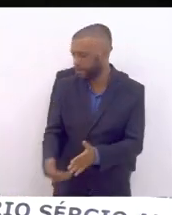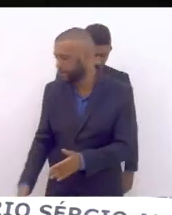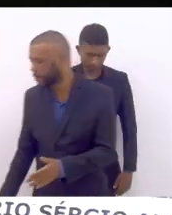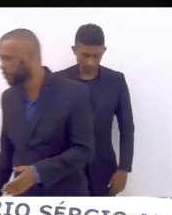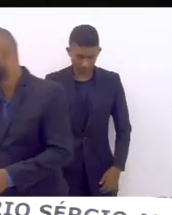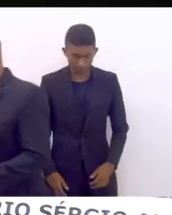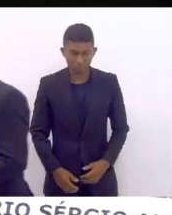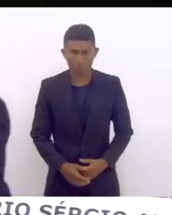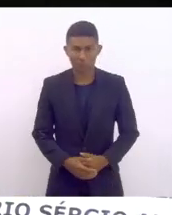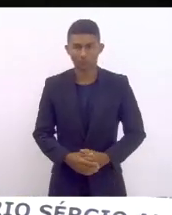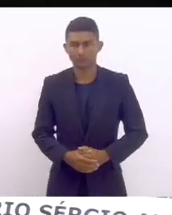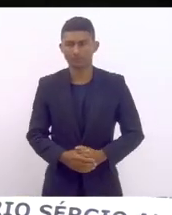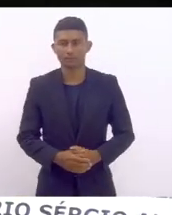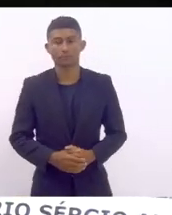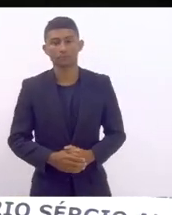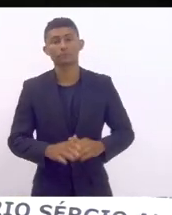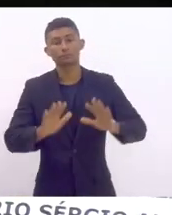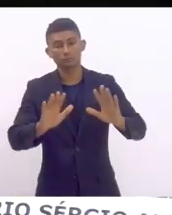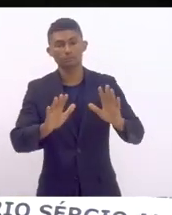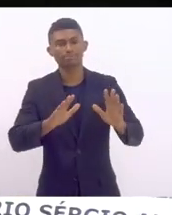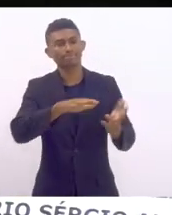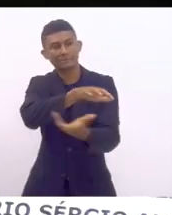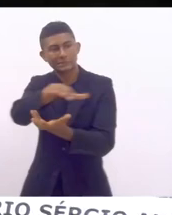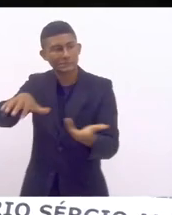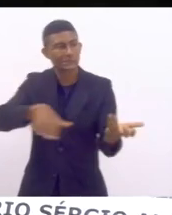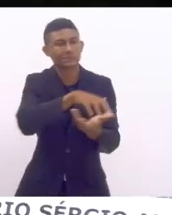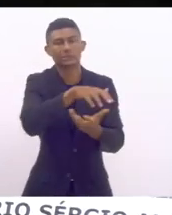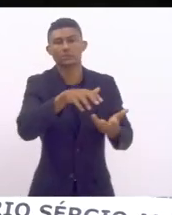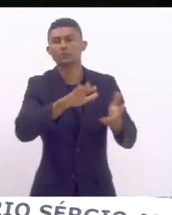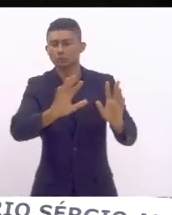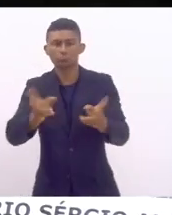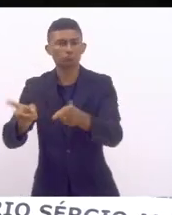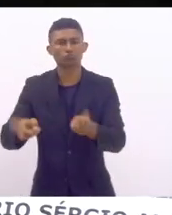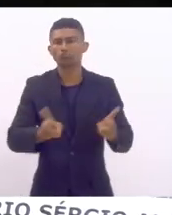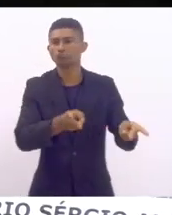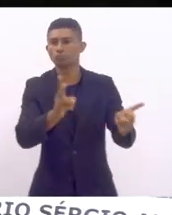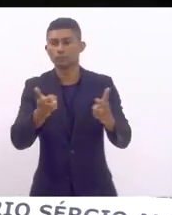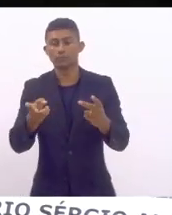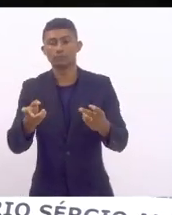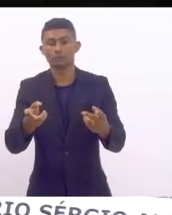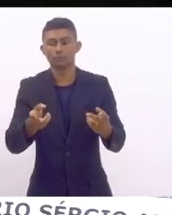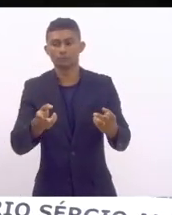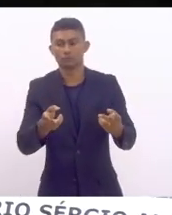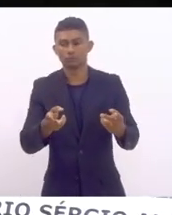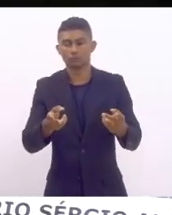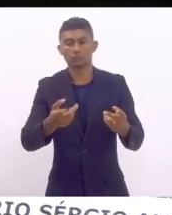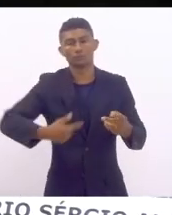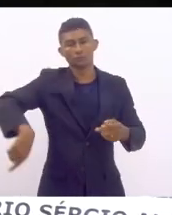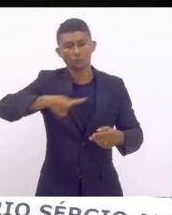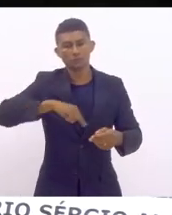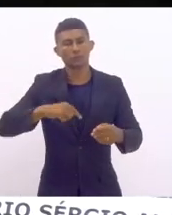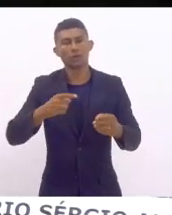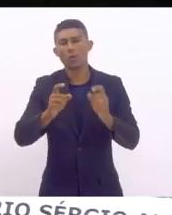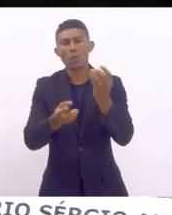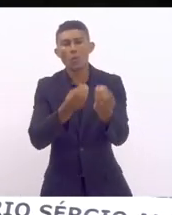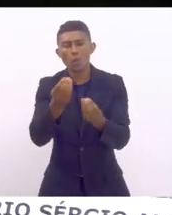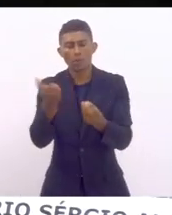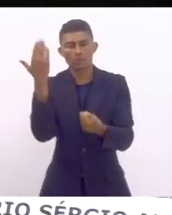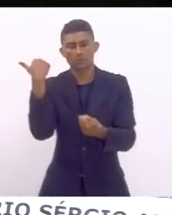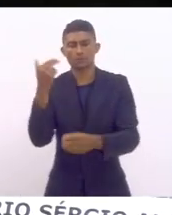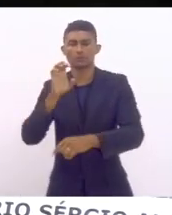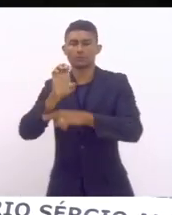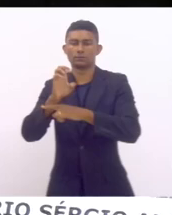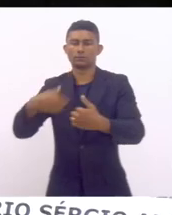vivenciaram crises e continuaram participamos do desenvolvimento do país e do estado no